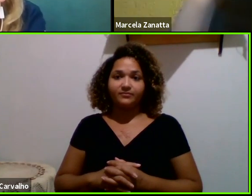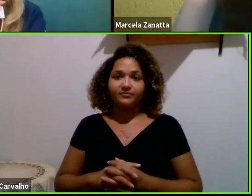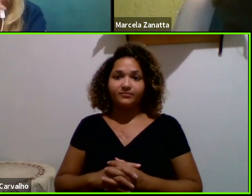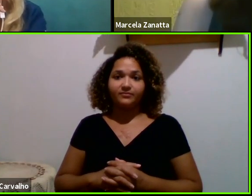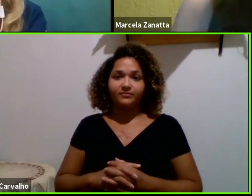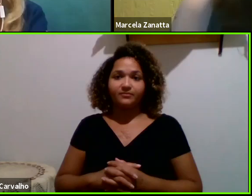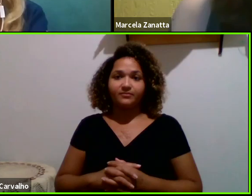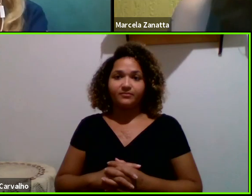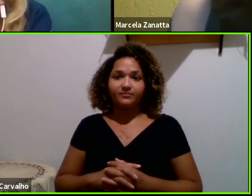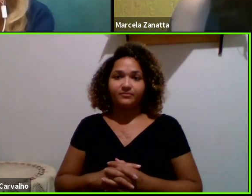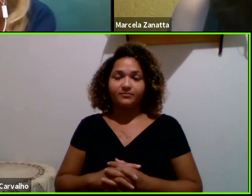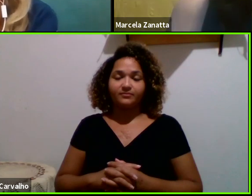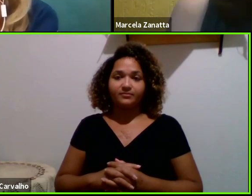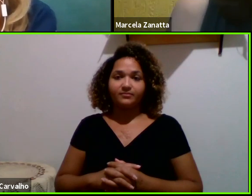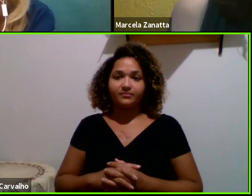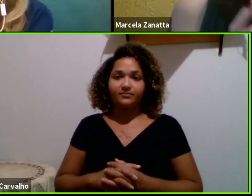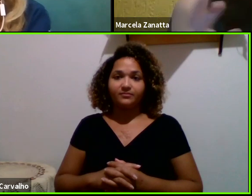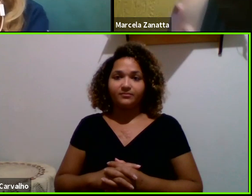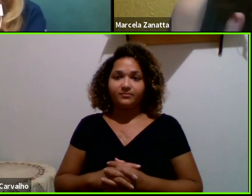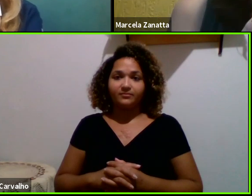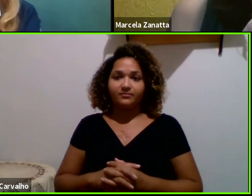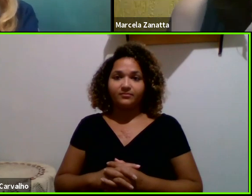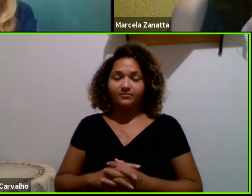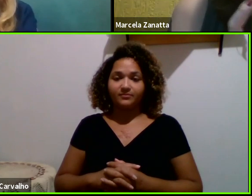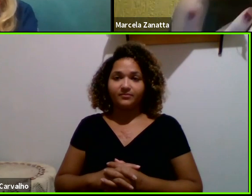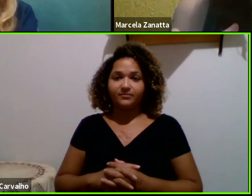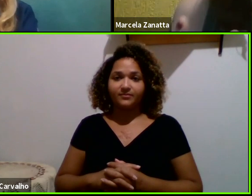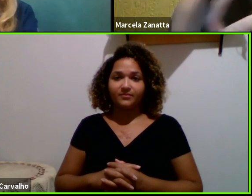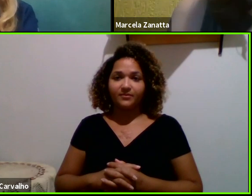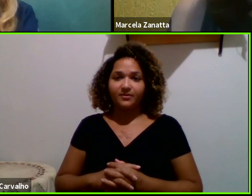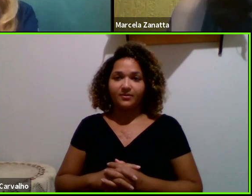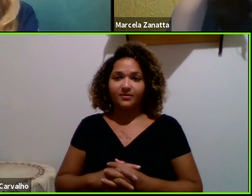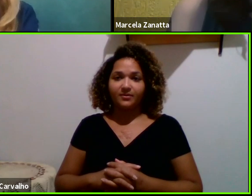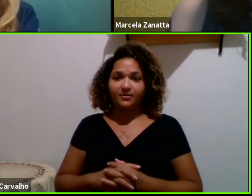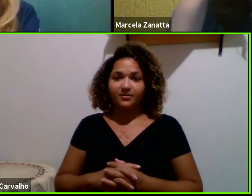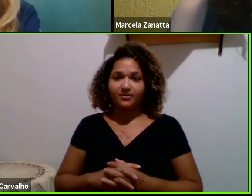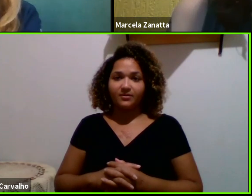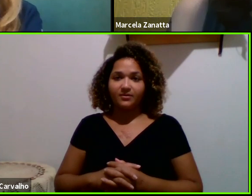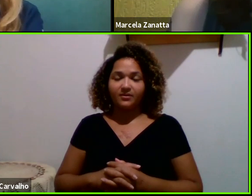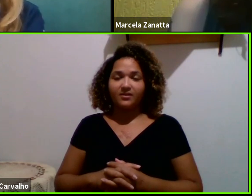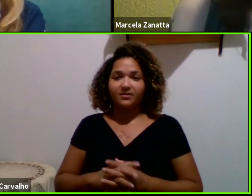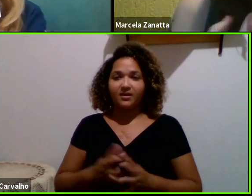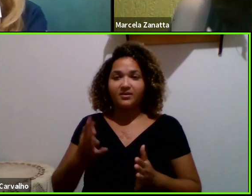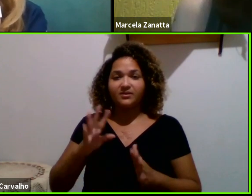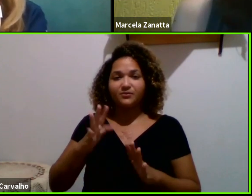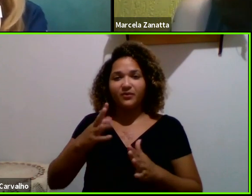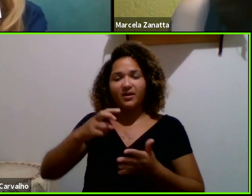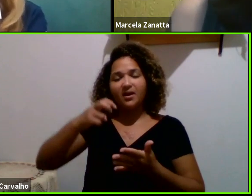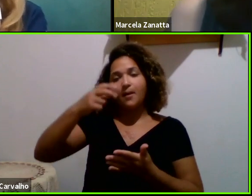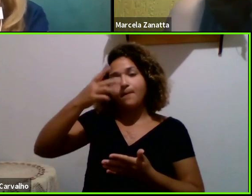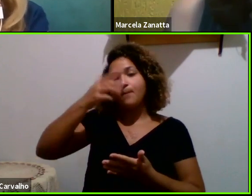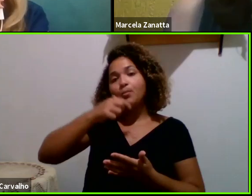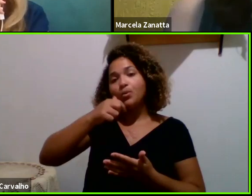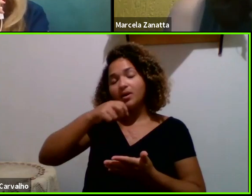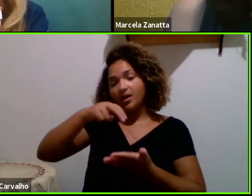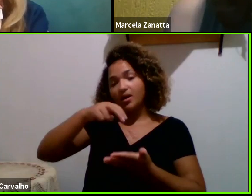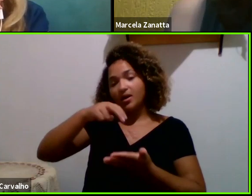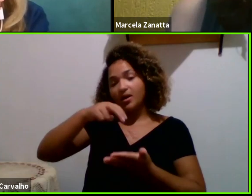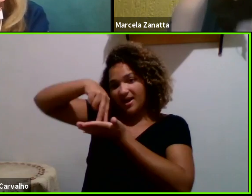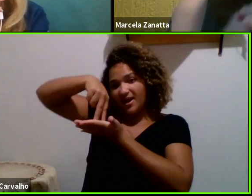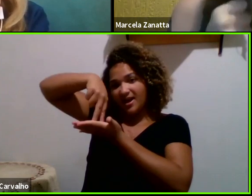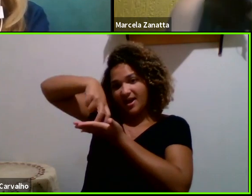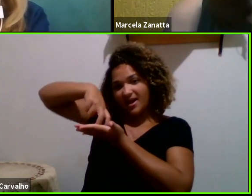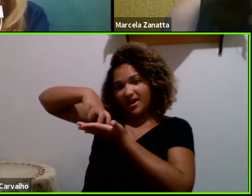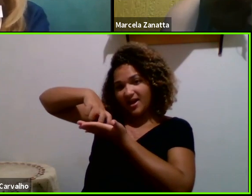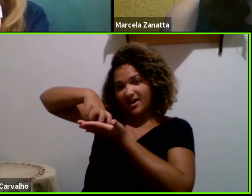aumentar o agachamento, porque esse momento do puxo, do expulsivo, ele é um momento bastante delicado. Ele é um momento que a gente